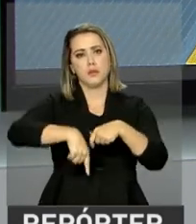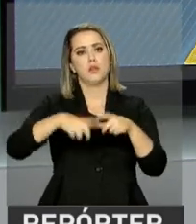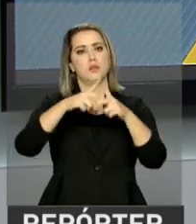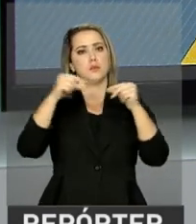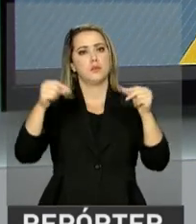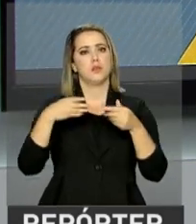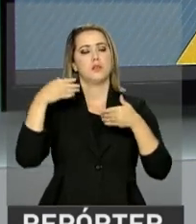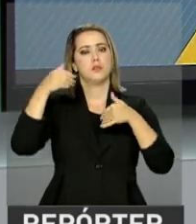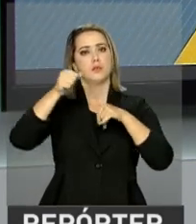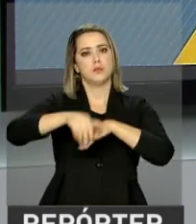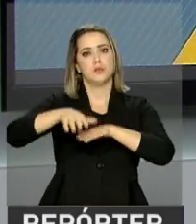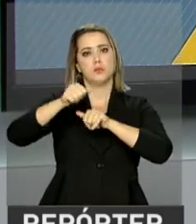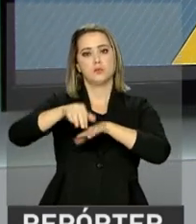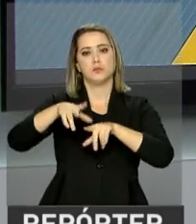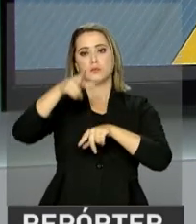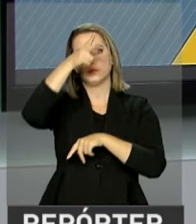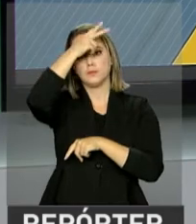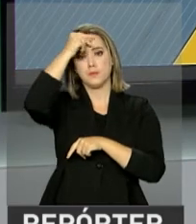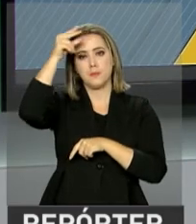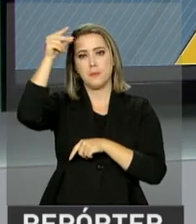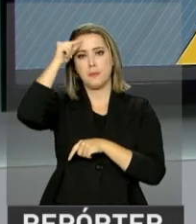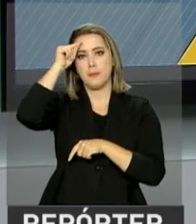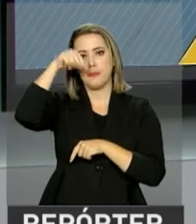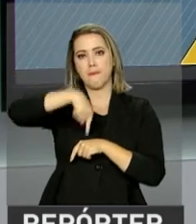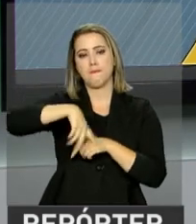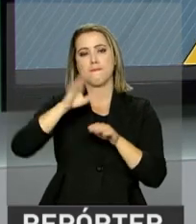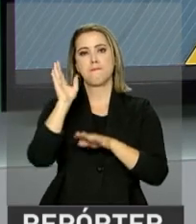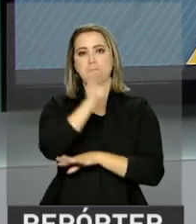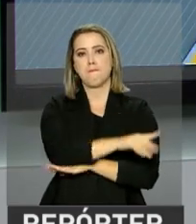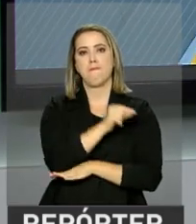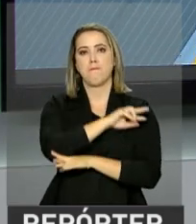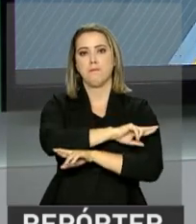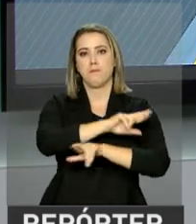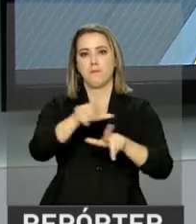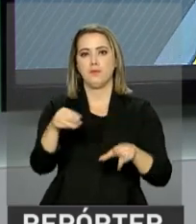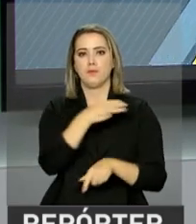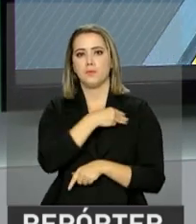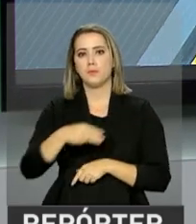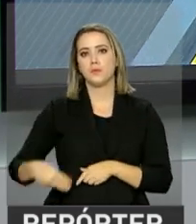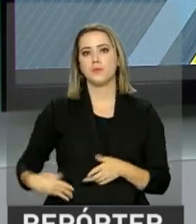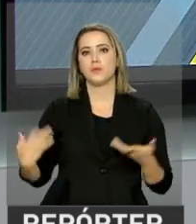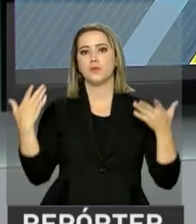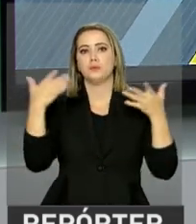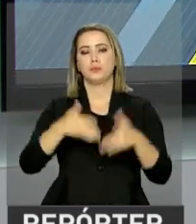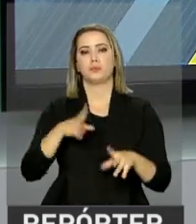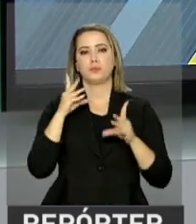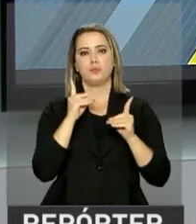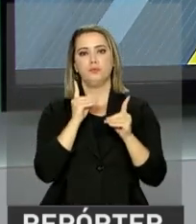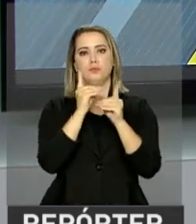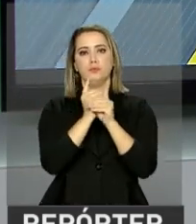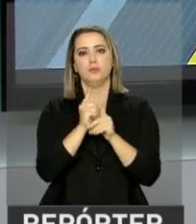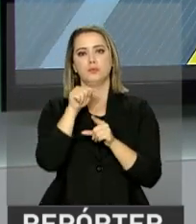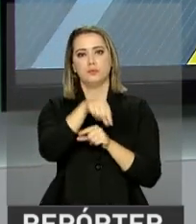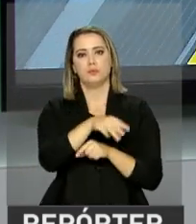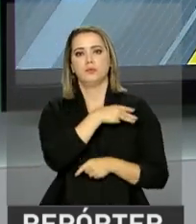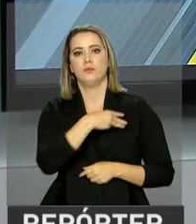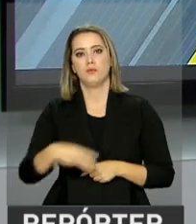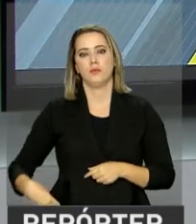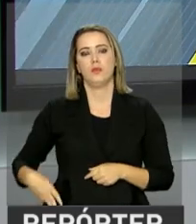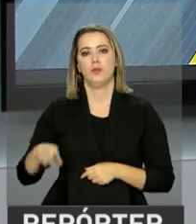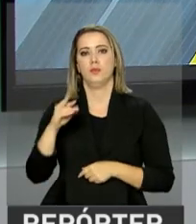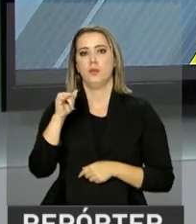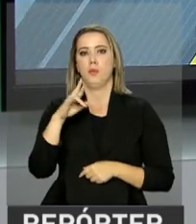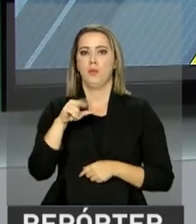participando da Marcha dos Prefeitos. Nesta tarde, vários ministros participaram do encontro. O ministro